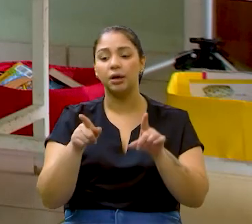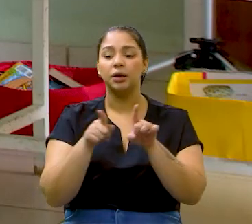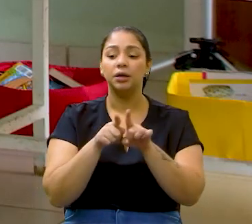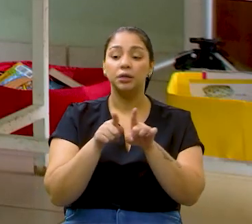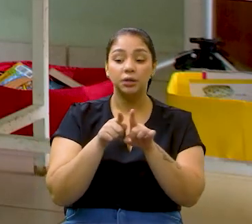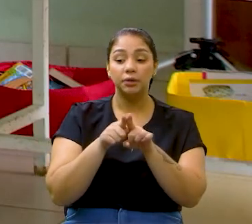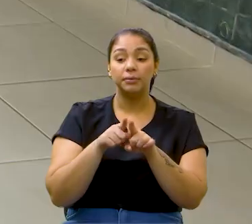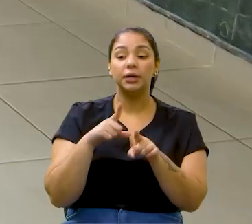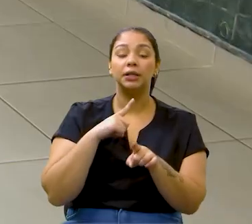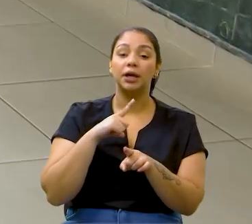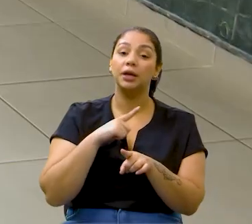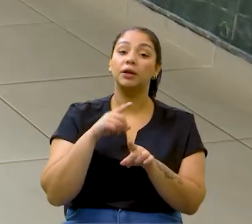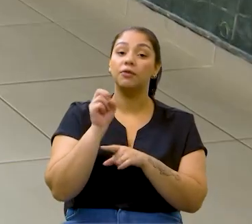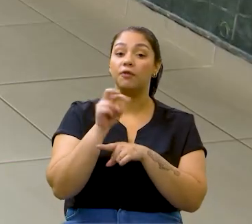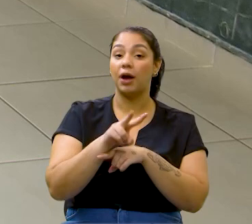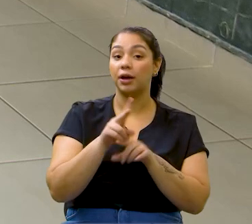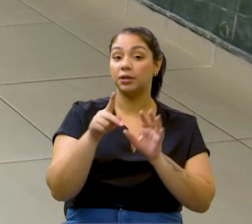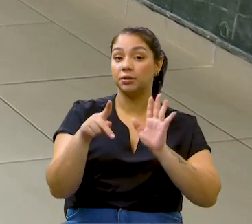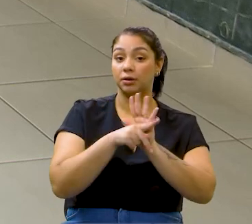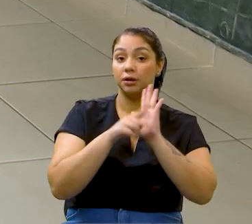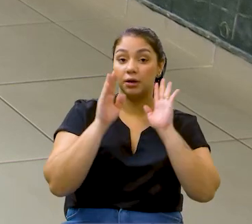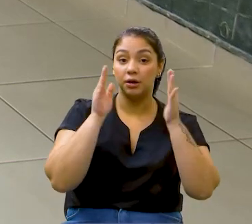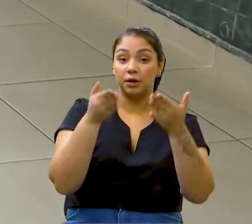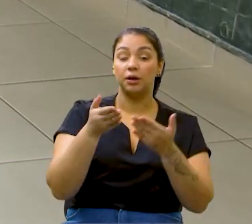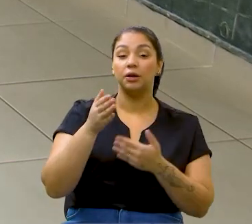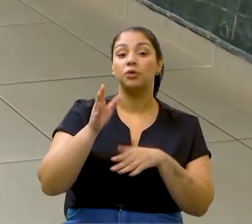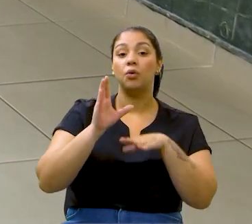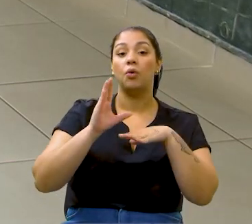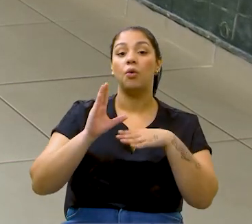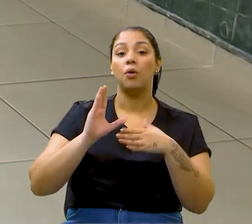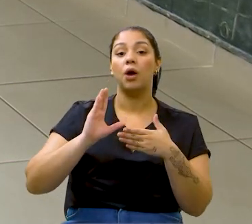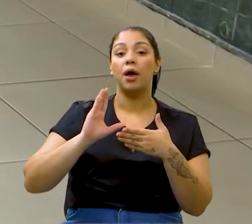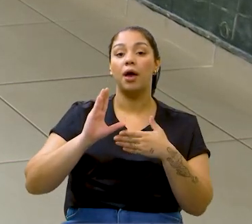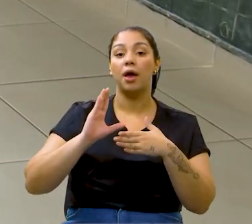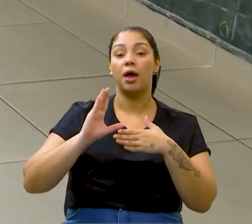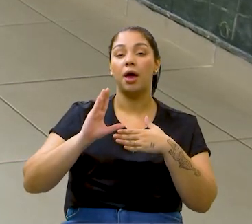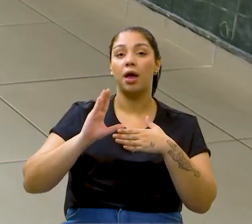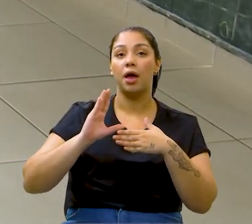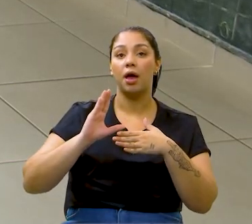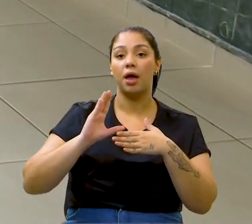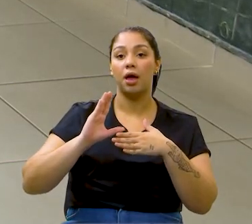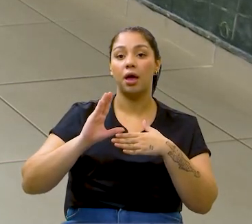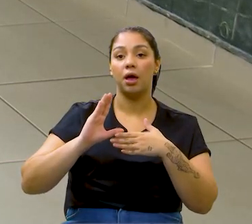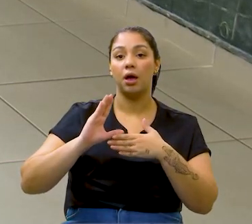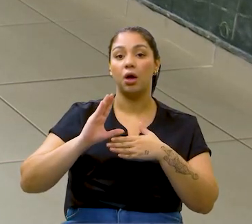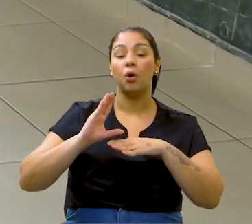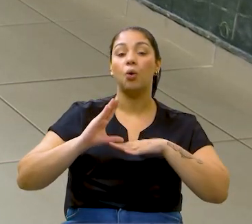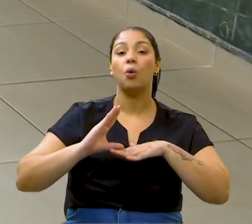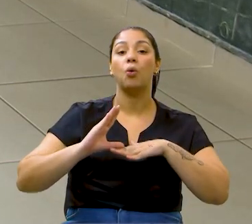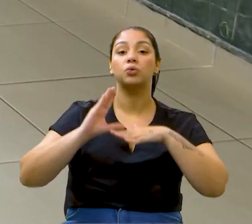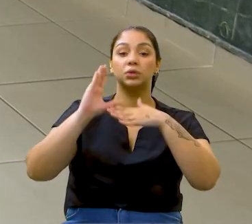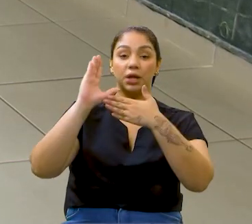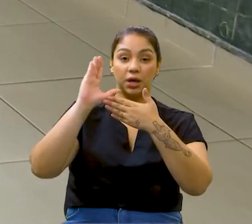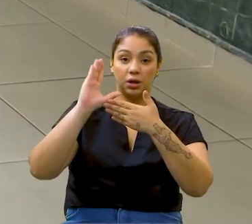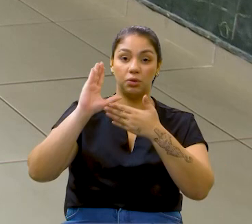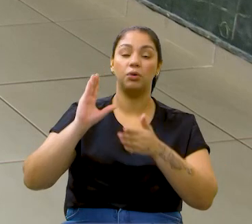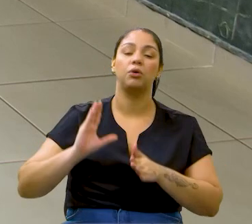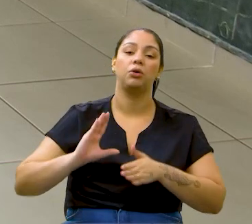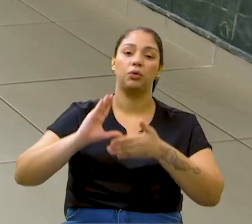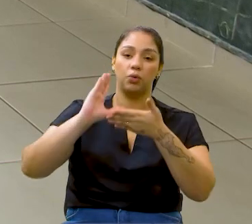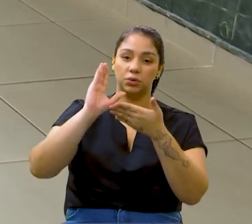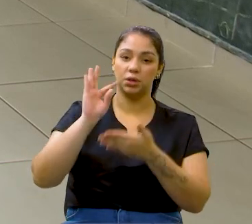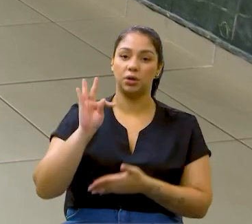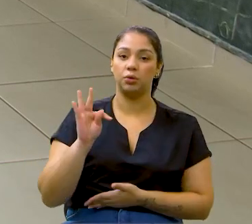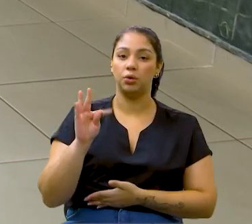o Conselho Tutelar encaminha. Entendi. Realmente vocês pensam ali direitinho para garantir